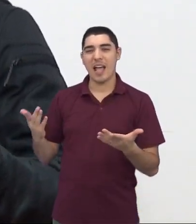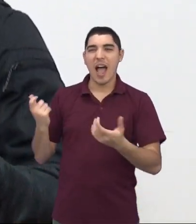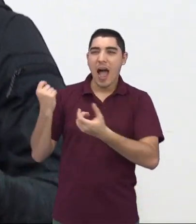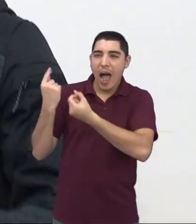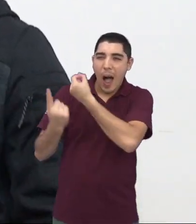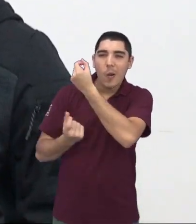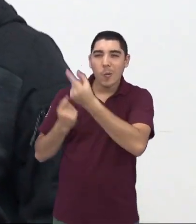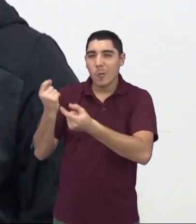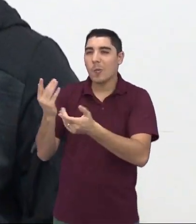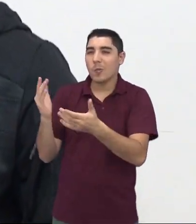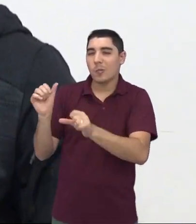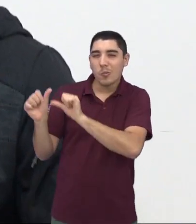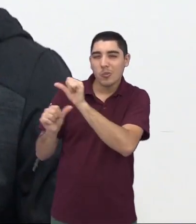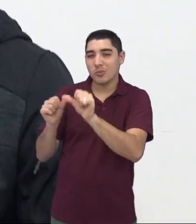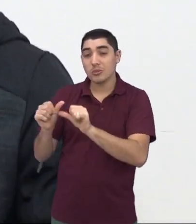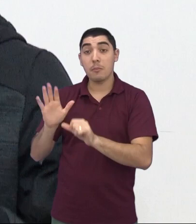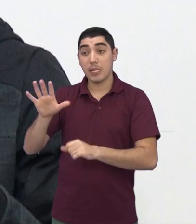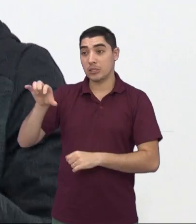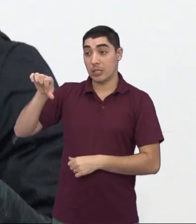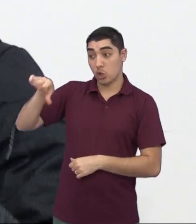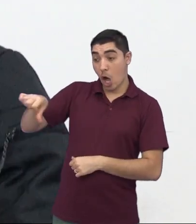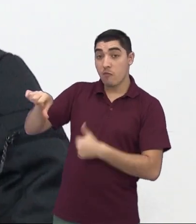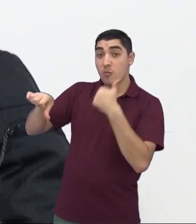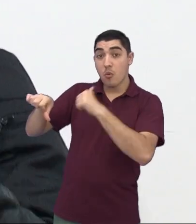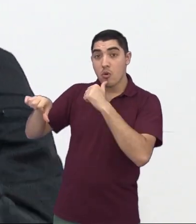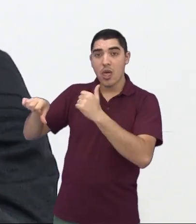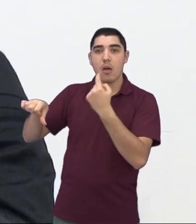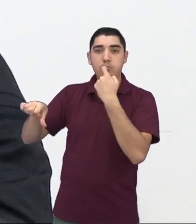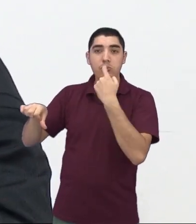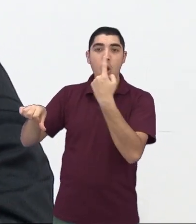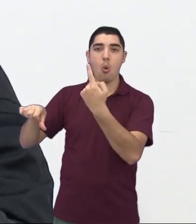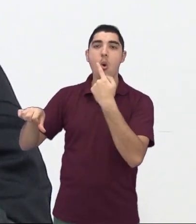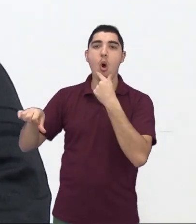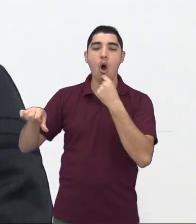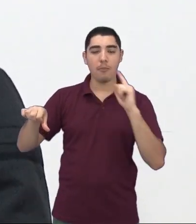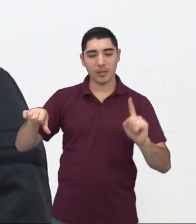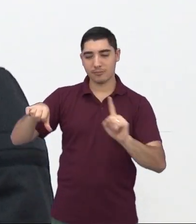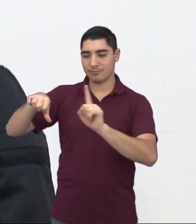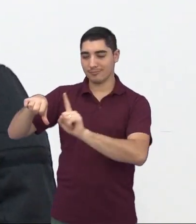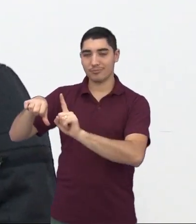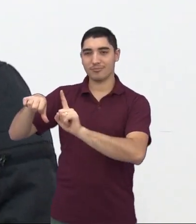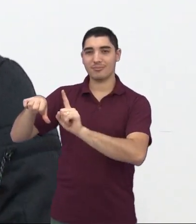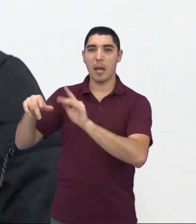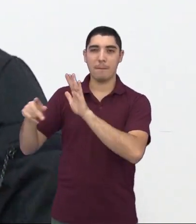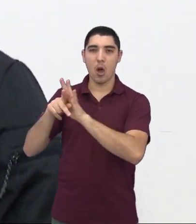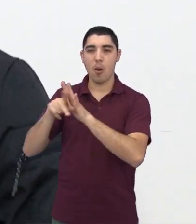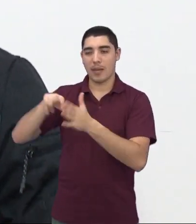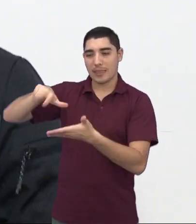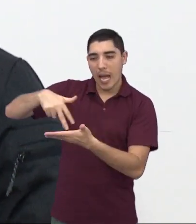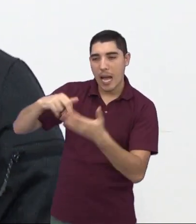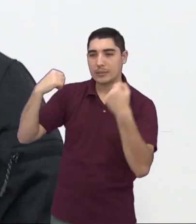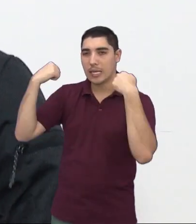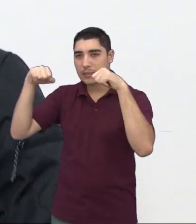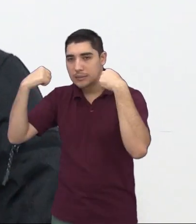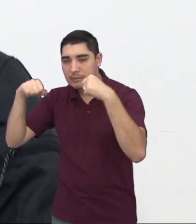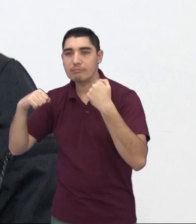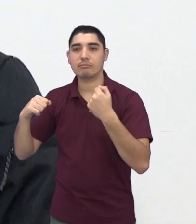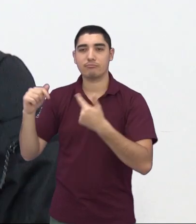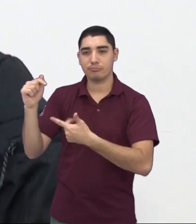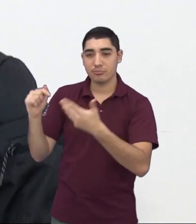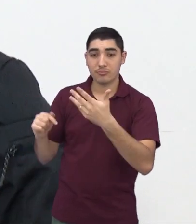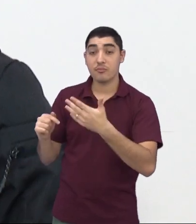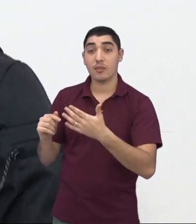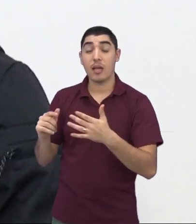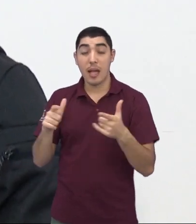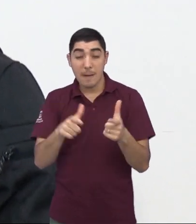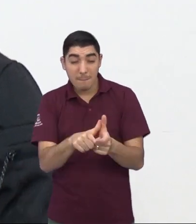mudou alguma coisa, mas era 9 mulheres para um homem nas atividades que tinham lá, na hidroginástica, alongamento,